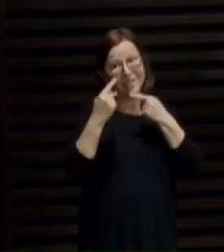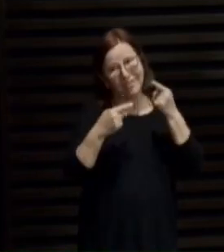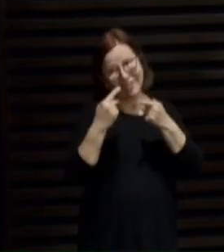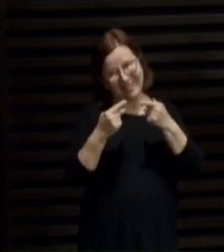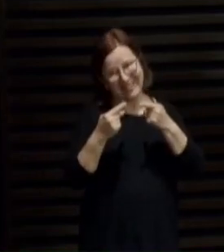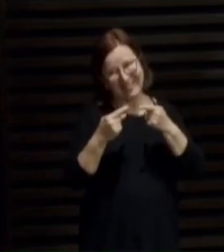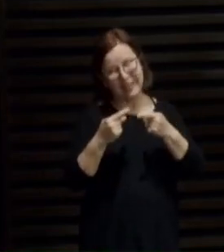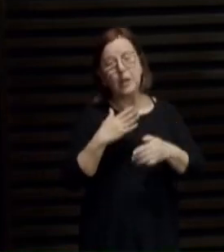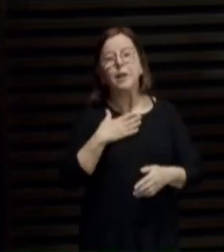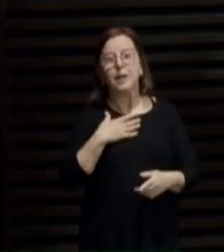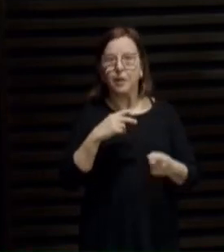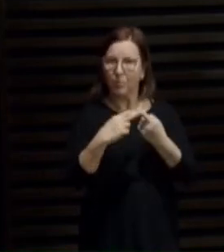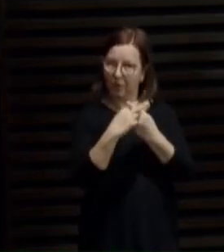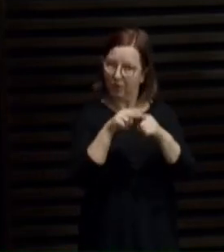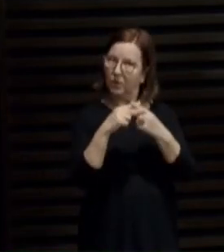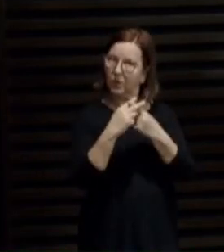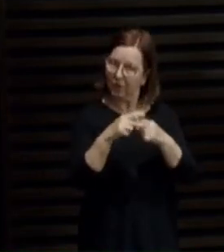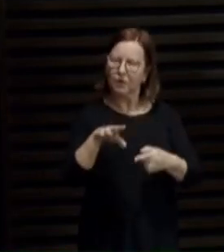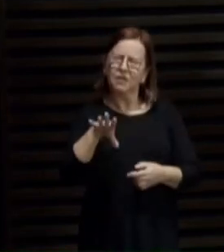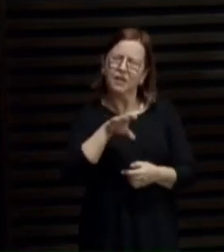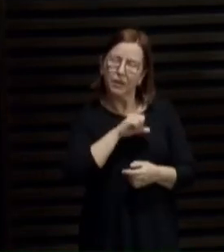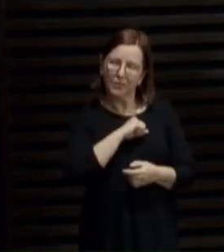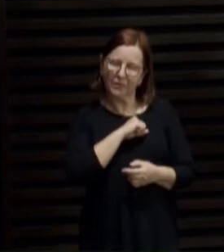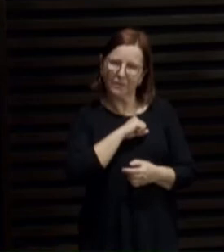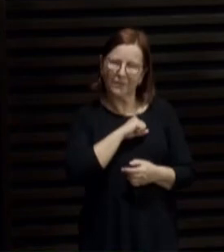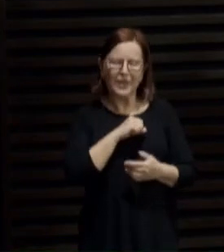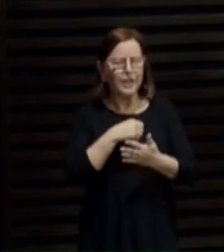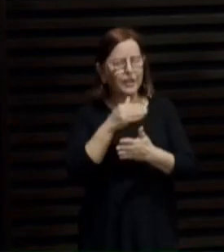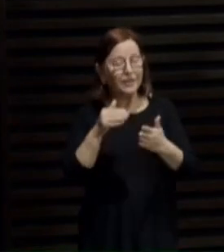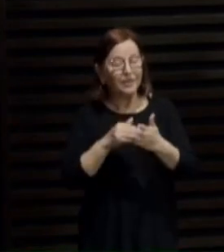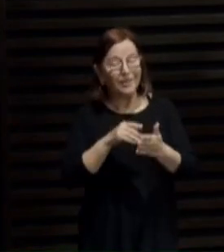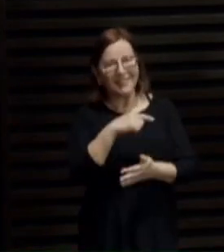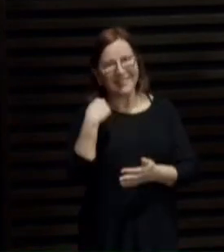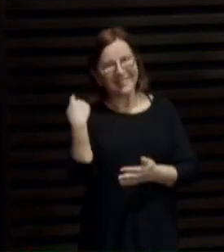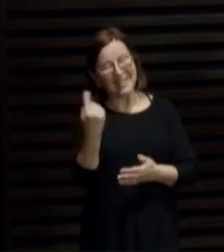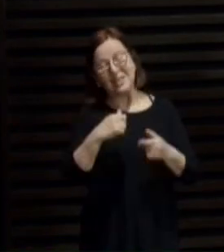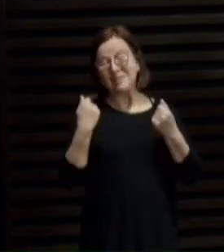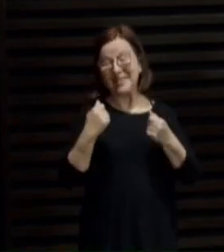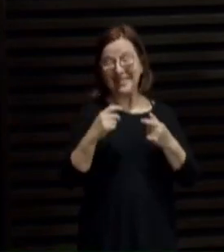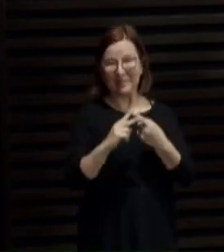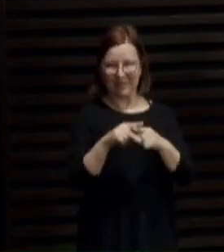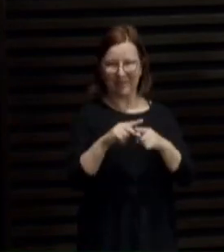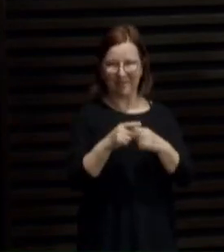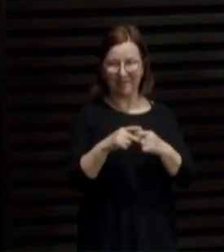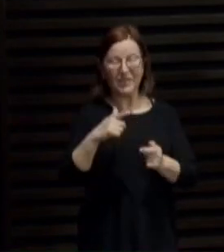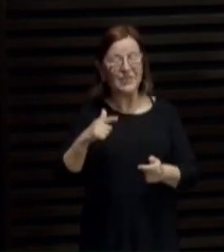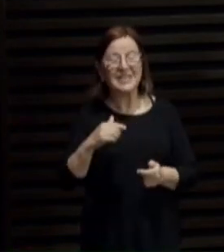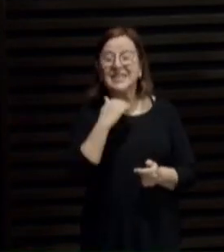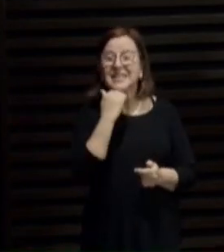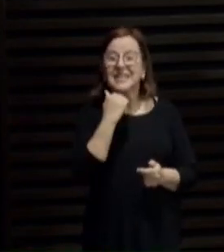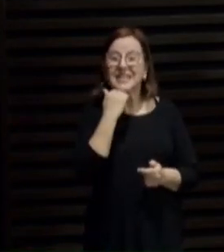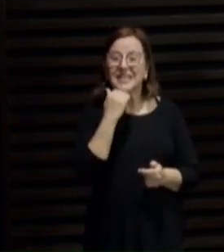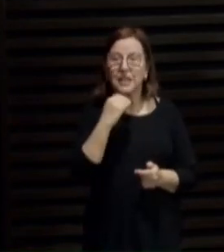Porque todos nós precisamos ser corrigidos. Não existe ninguém que